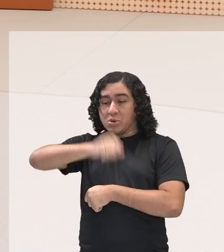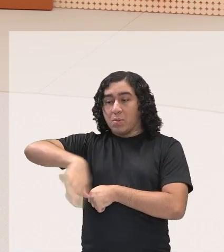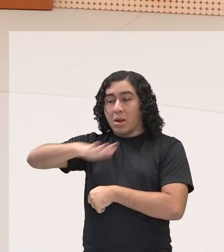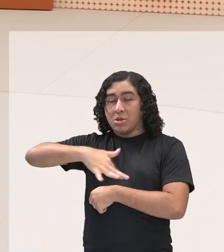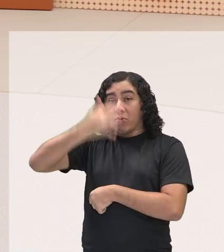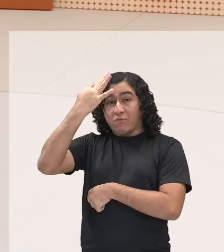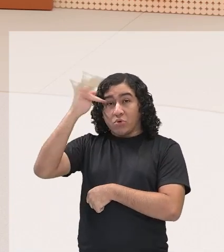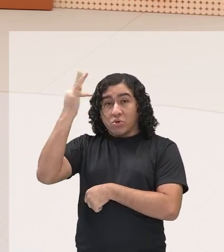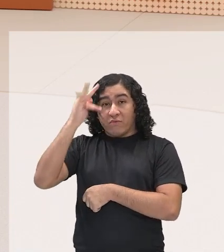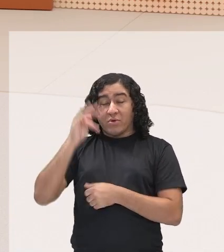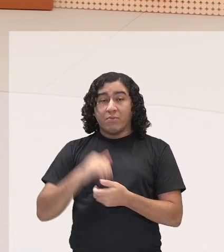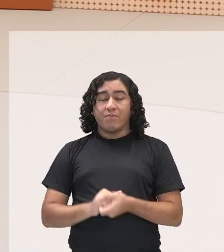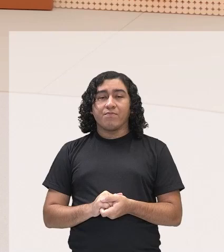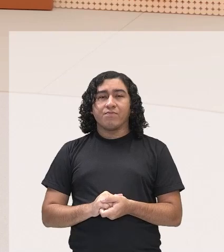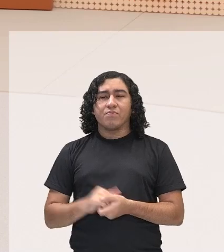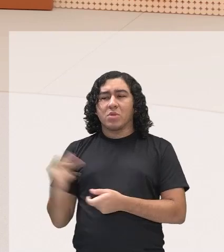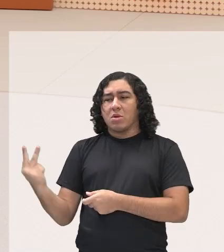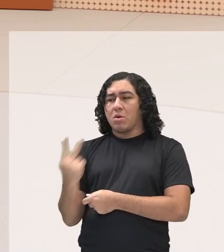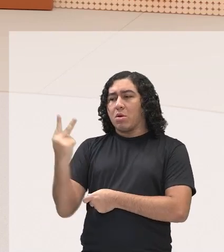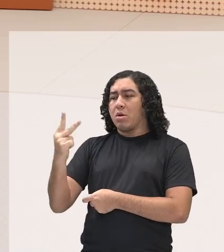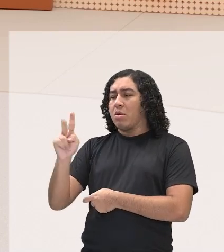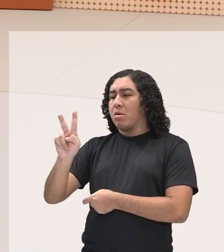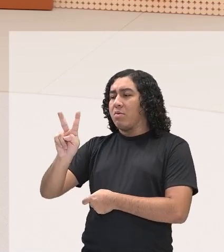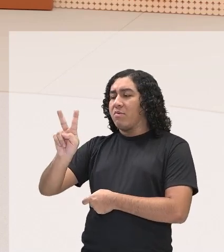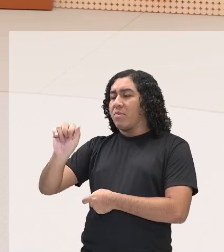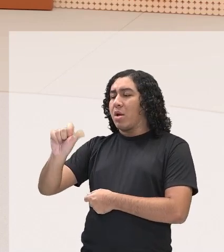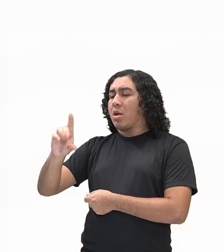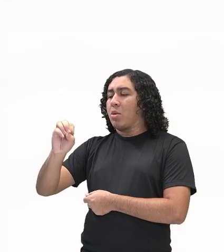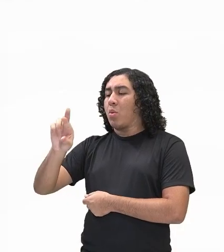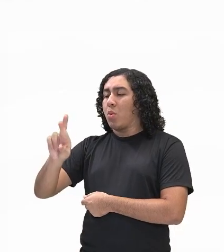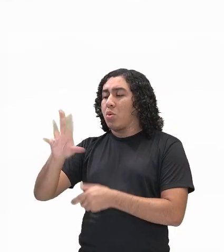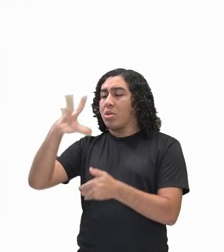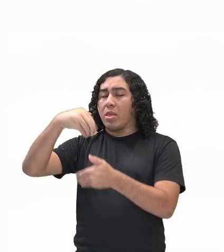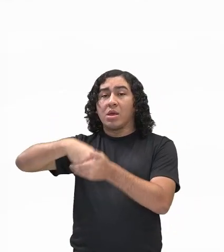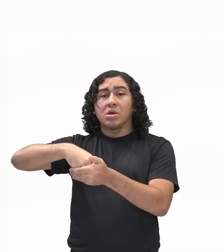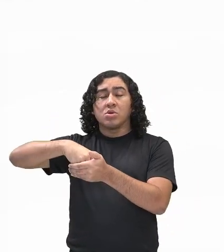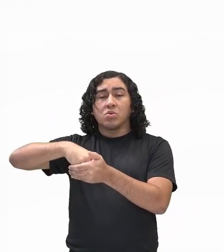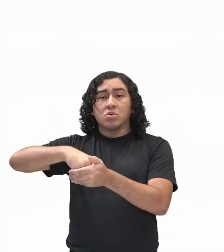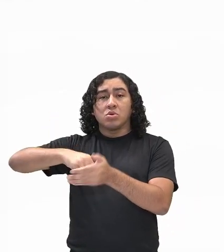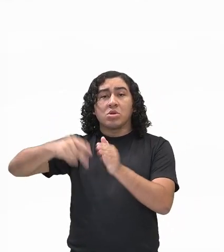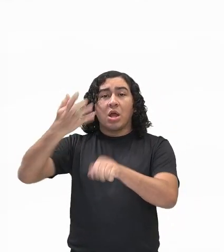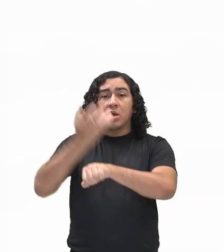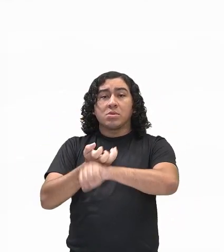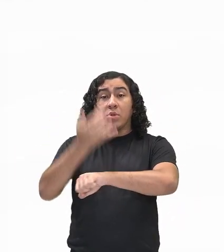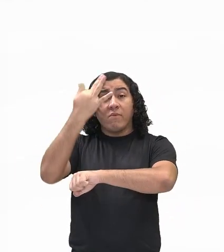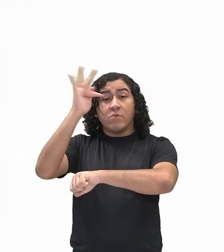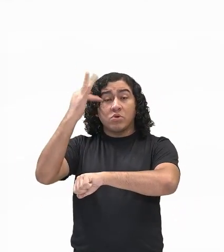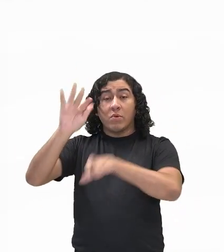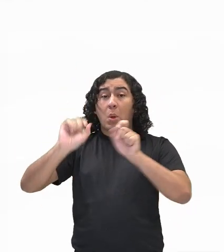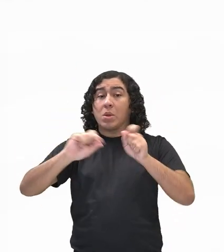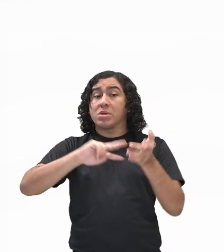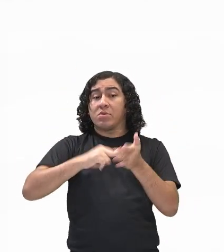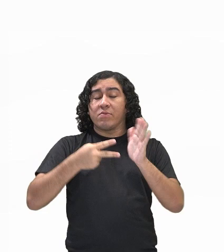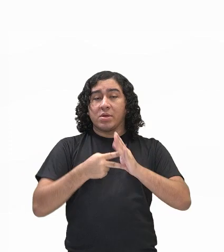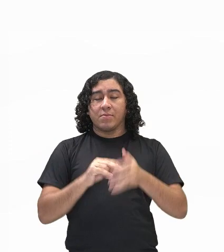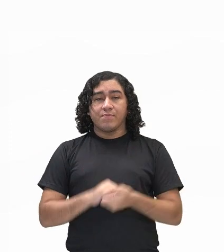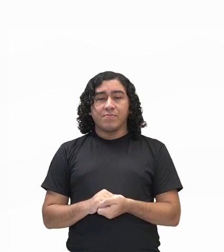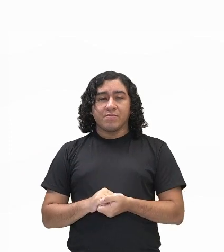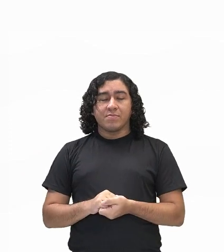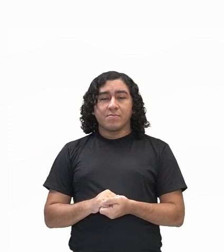O que é o valor para a filosofia? Então vamos ver aqui. Quando a gente fala de valores humanos,